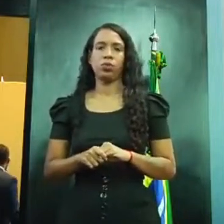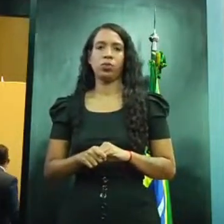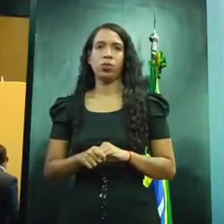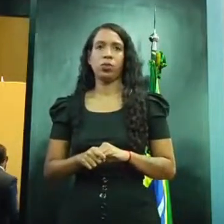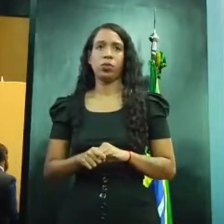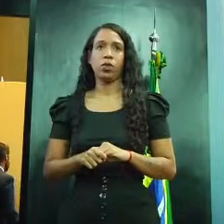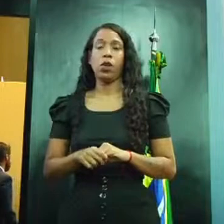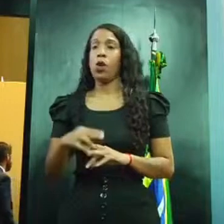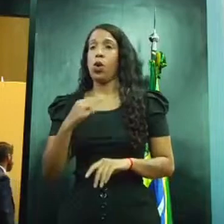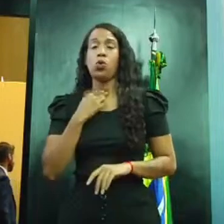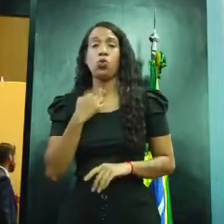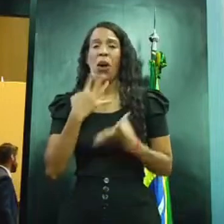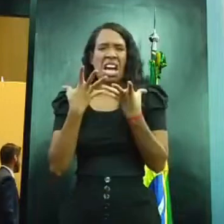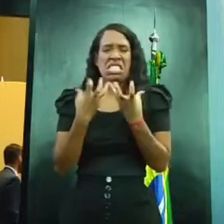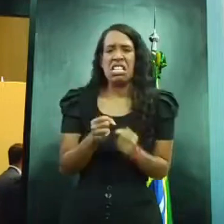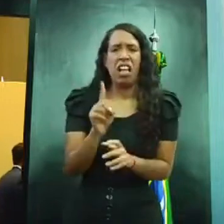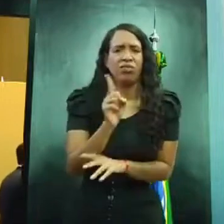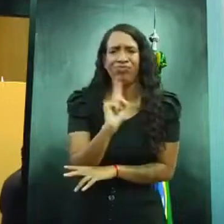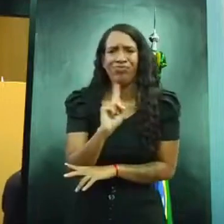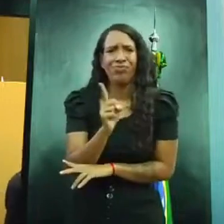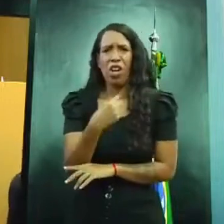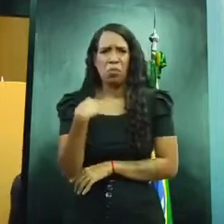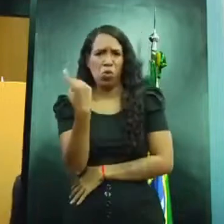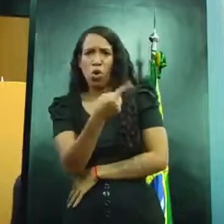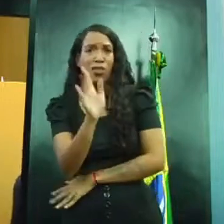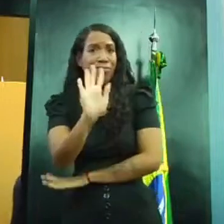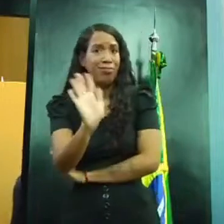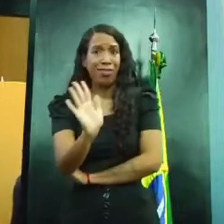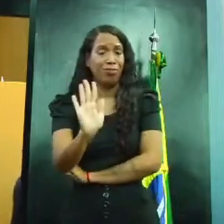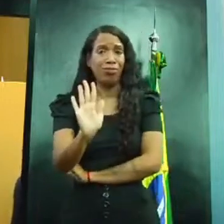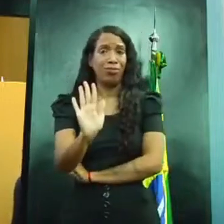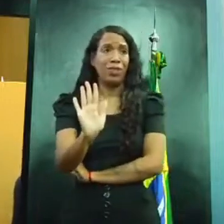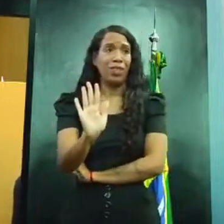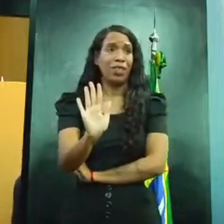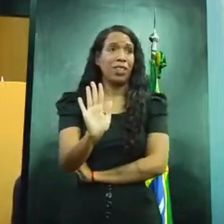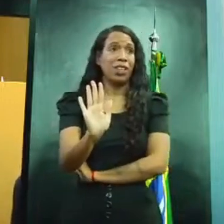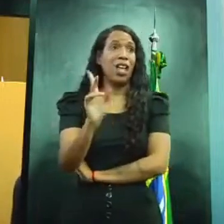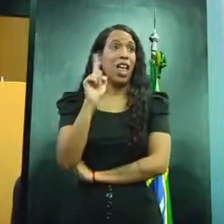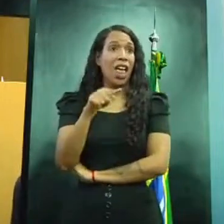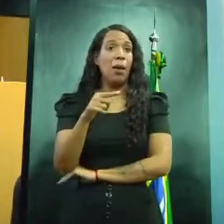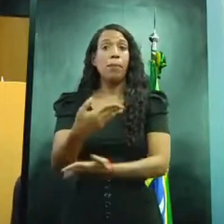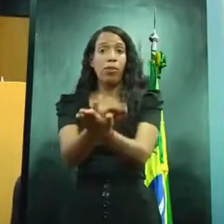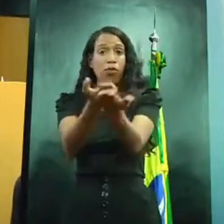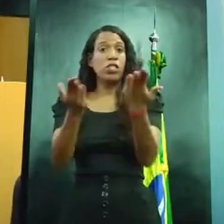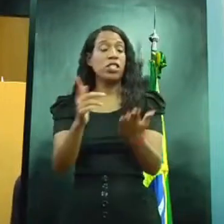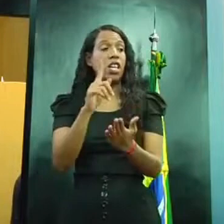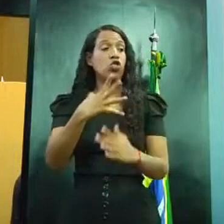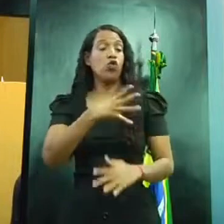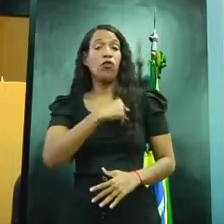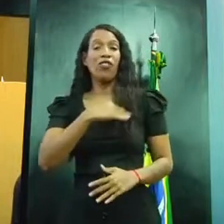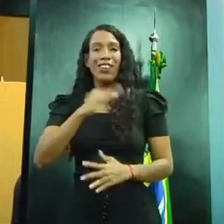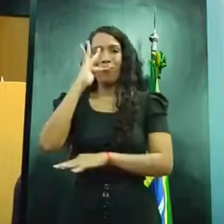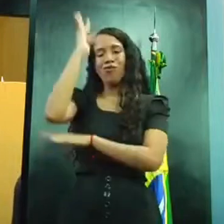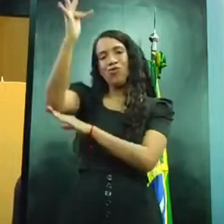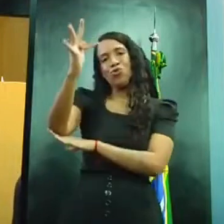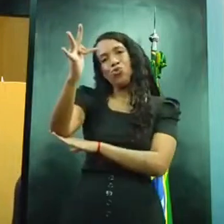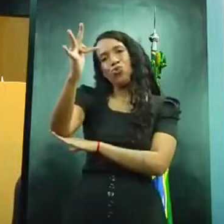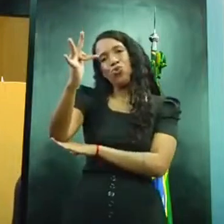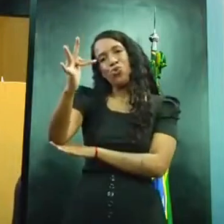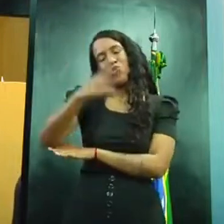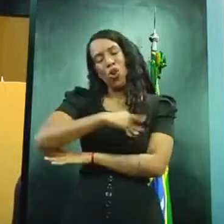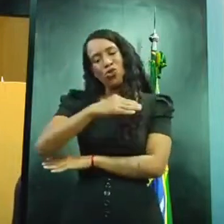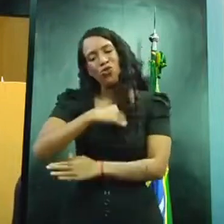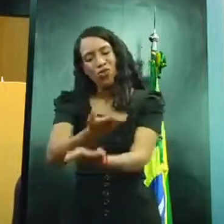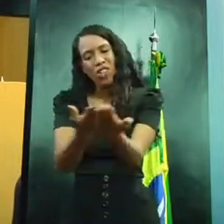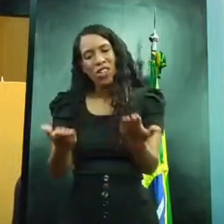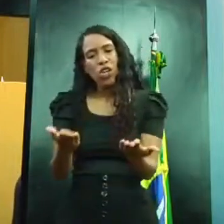A gente não pode aceitar isso, não é por nós, são por eles, é pelo futuro desse país. E